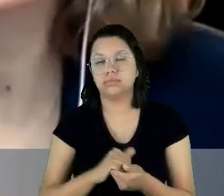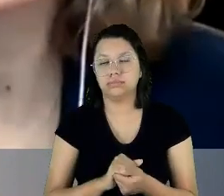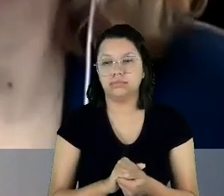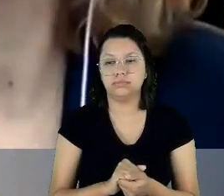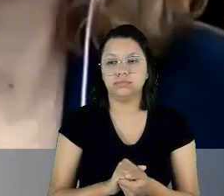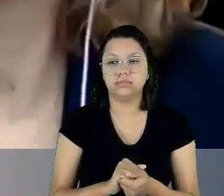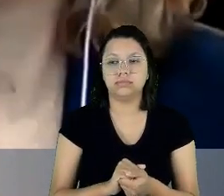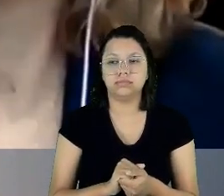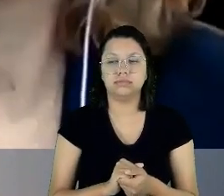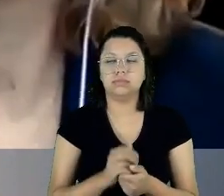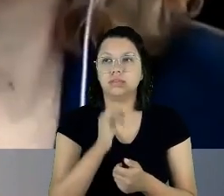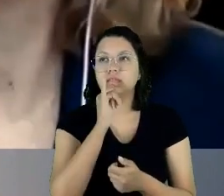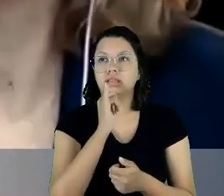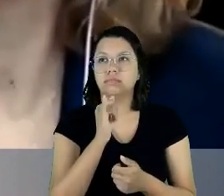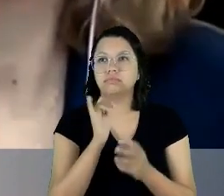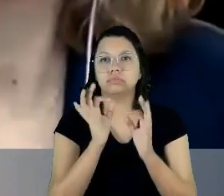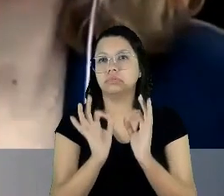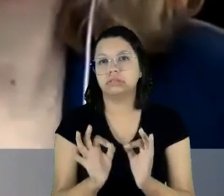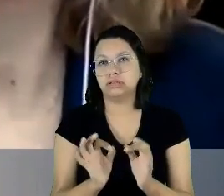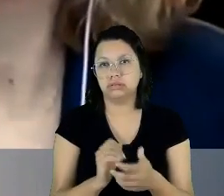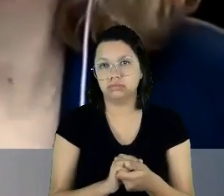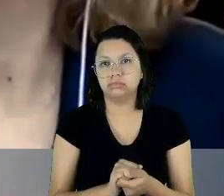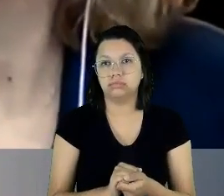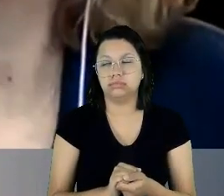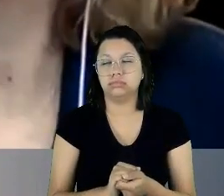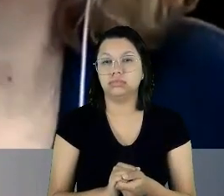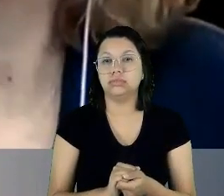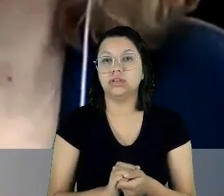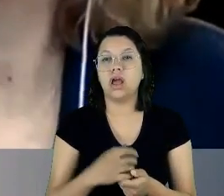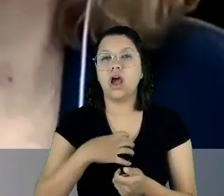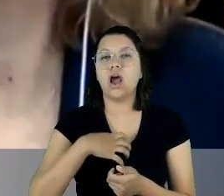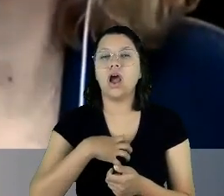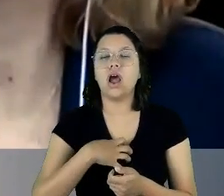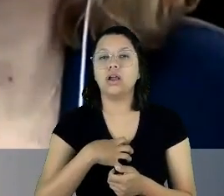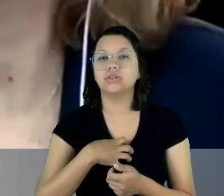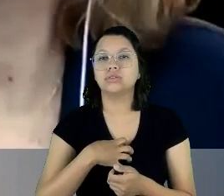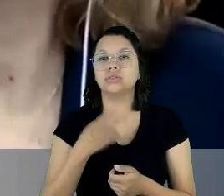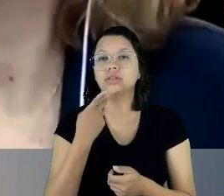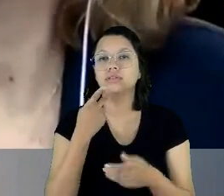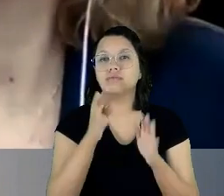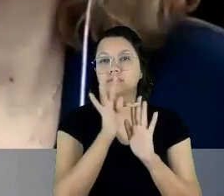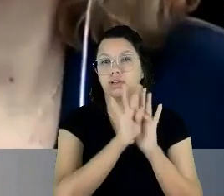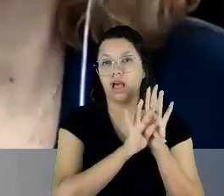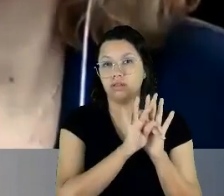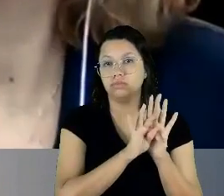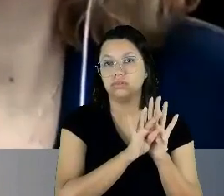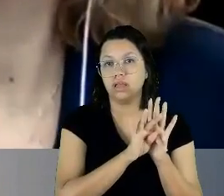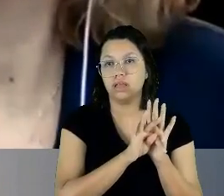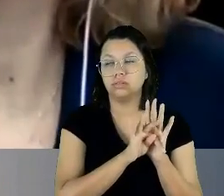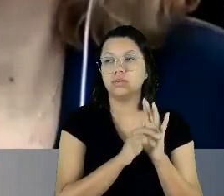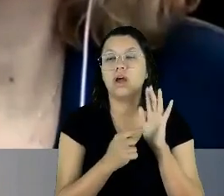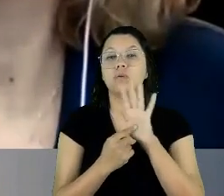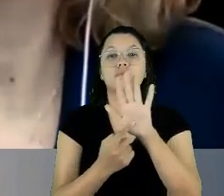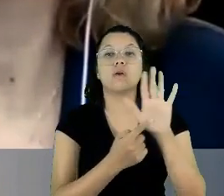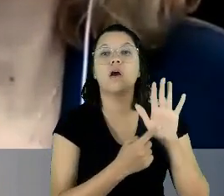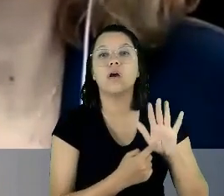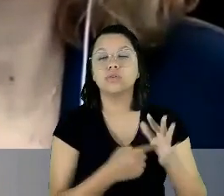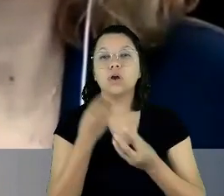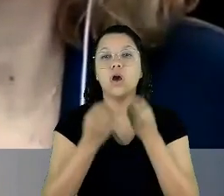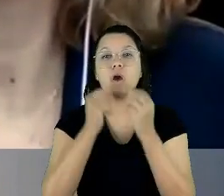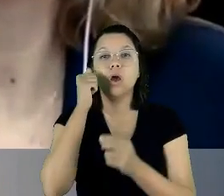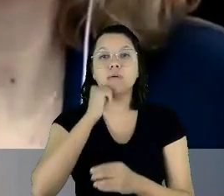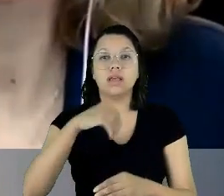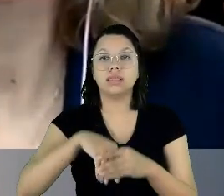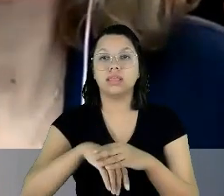garantido, como uma certeza. Os métodos que ela trata no texto refletem o status da